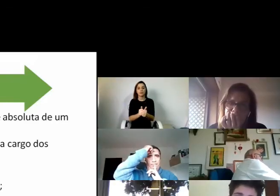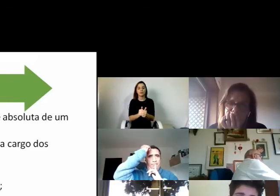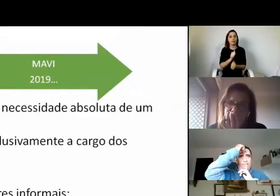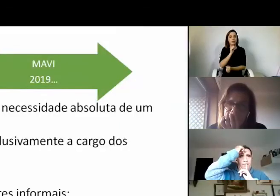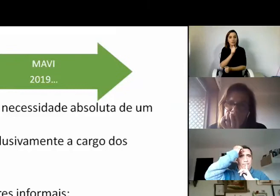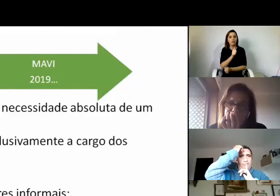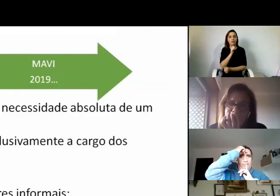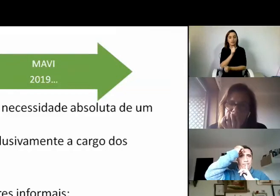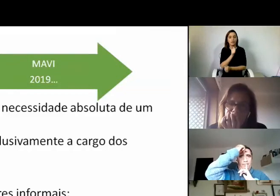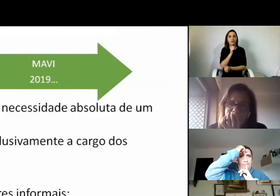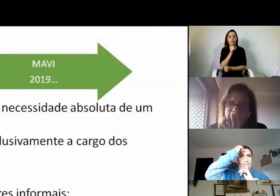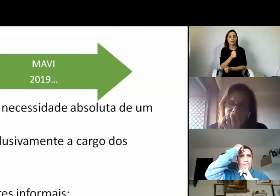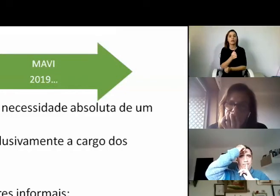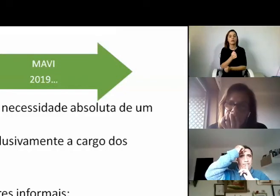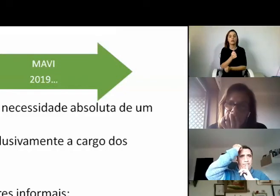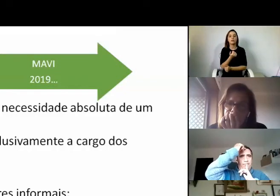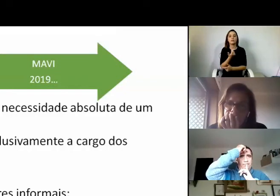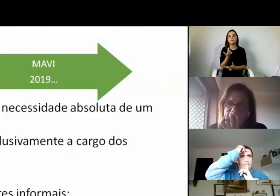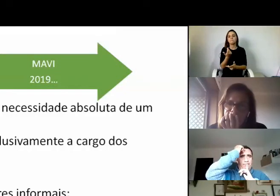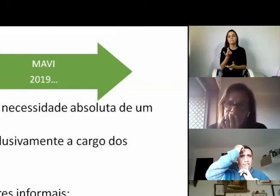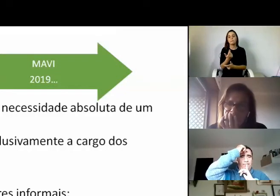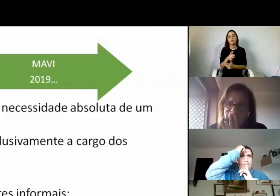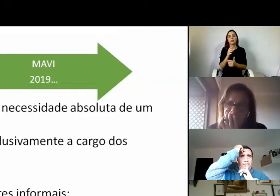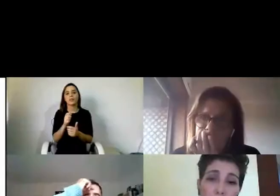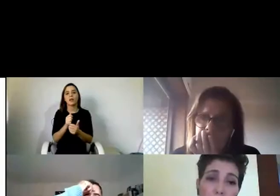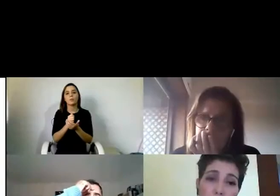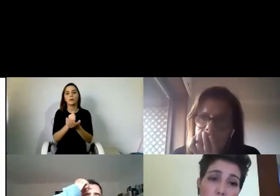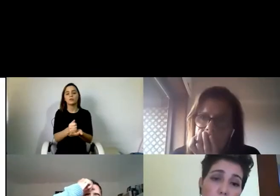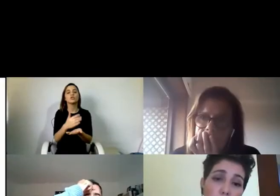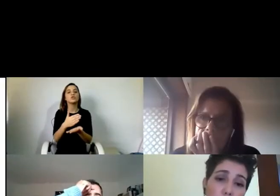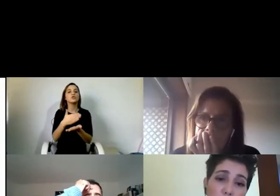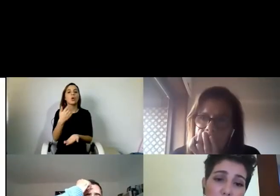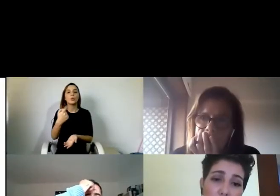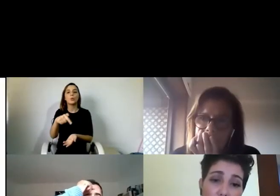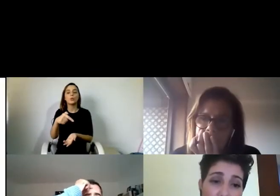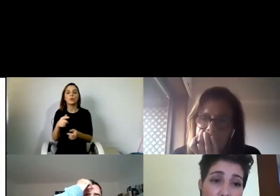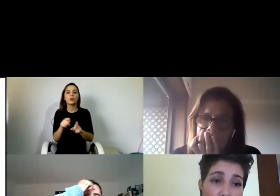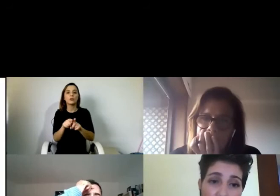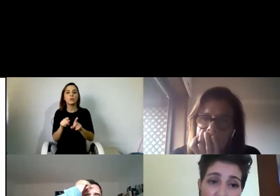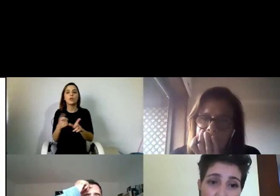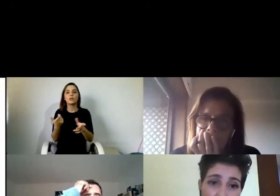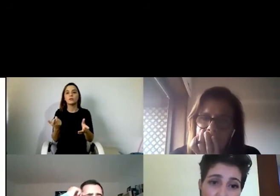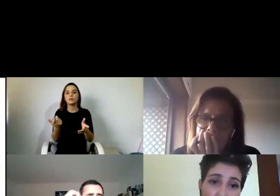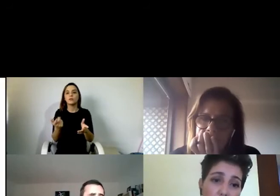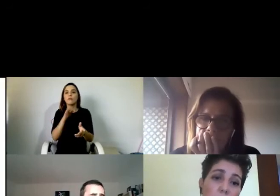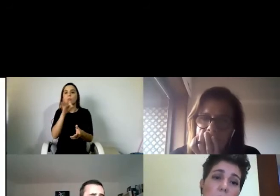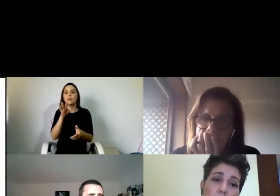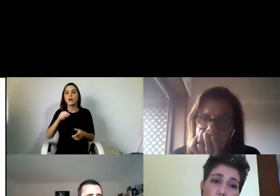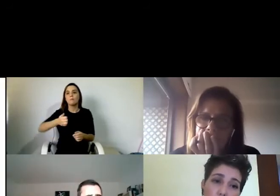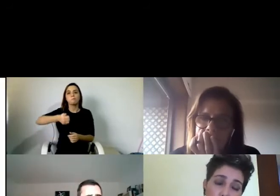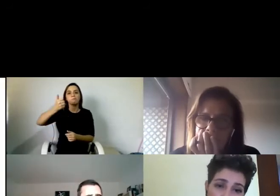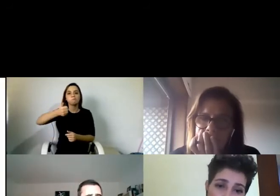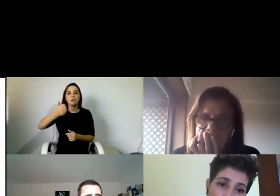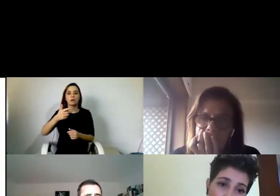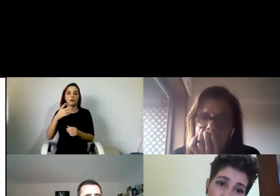um acompanhamento que não pode ficar, e nós sabemos bem, única e exclusivamente a cargo dos principais familiares e